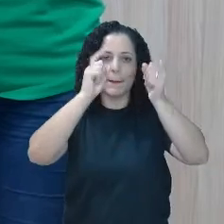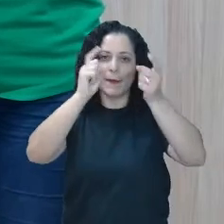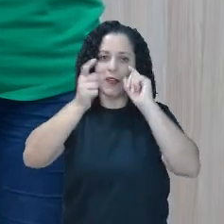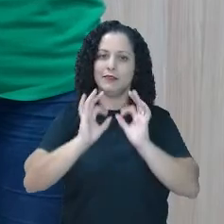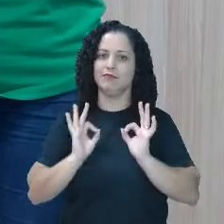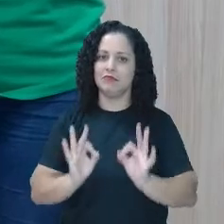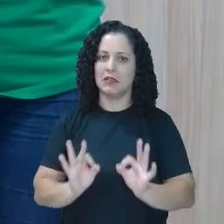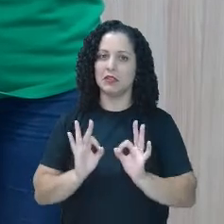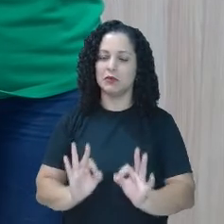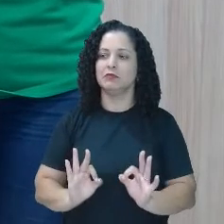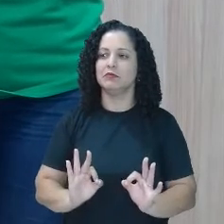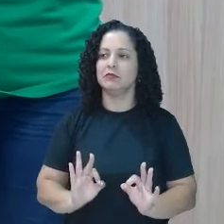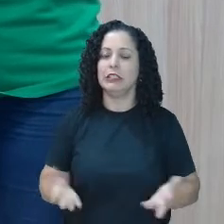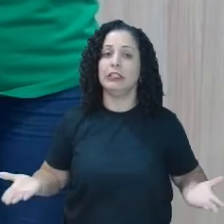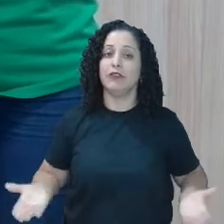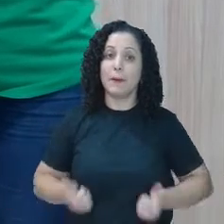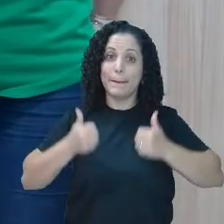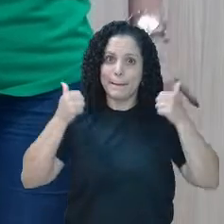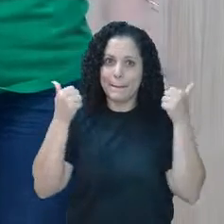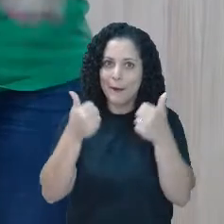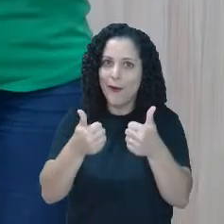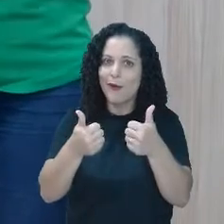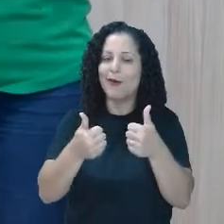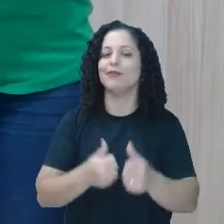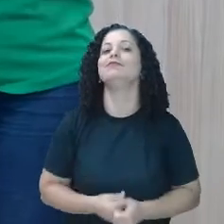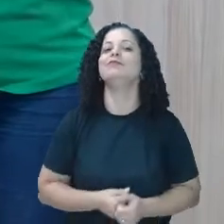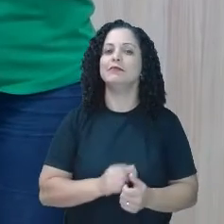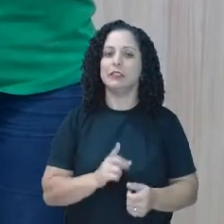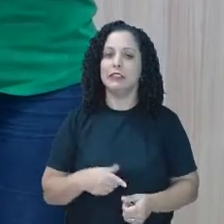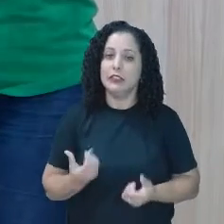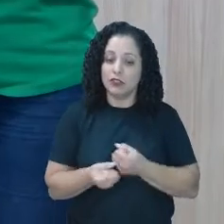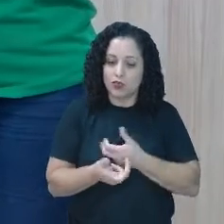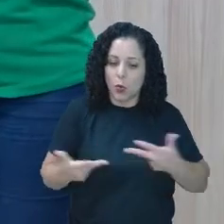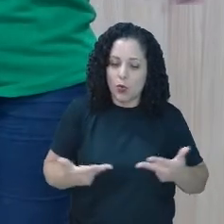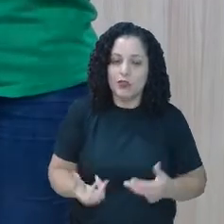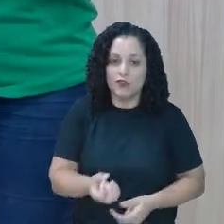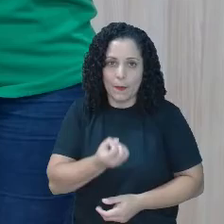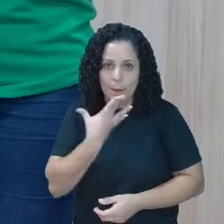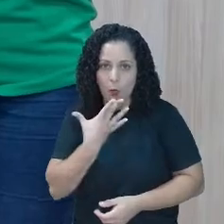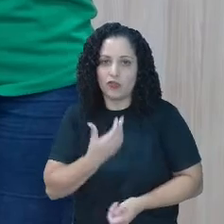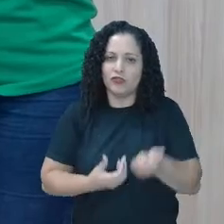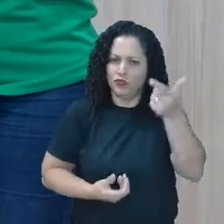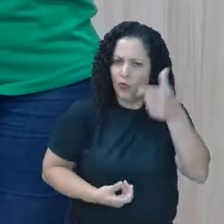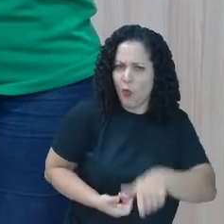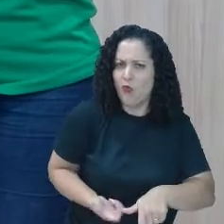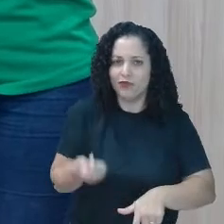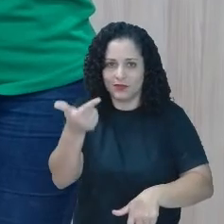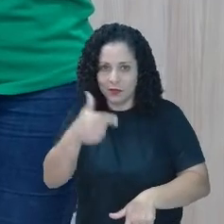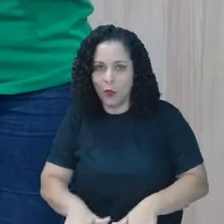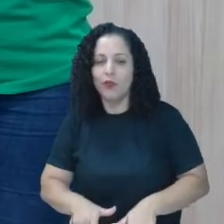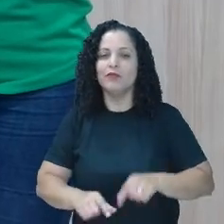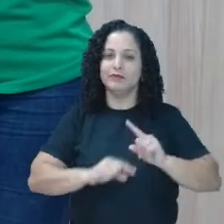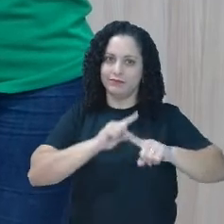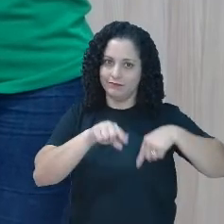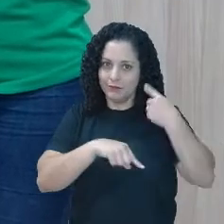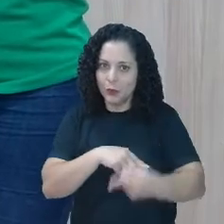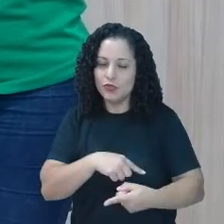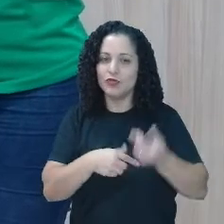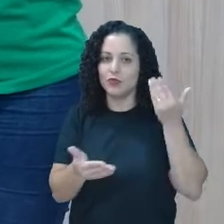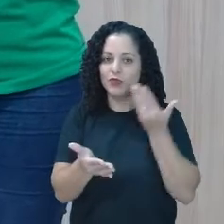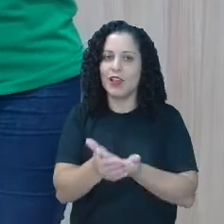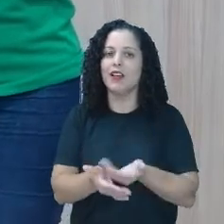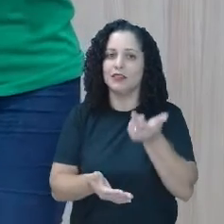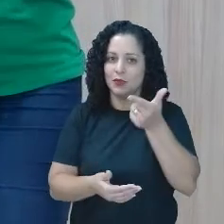E foi, muito bom. E tudo que é bom a gente pede bis. E a gente vai trabalhar novamente